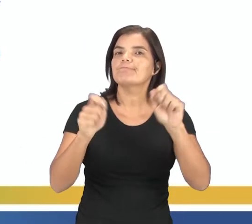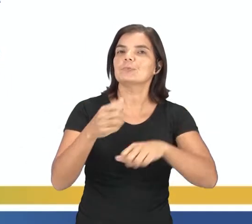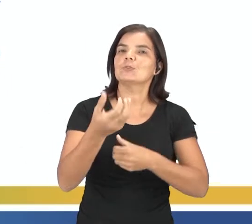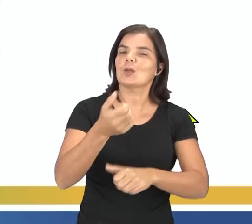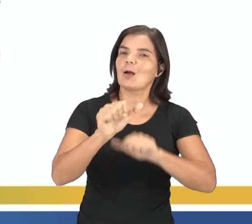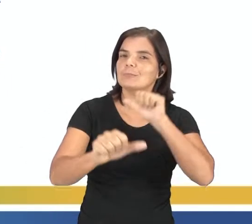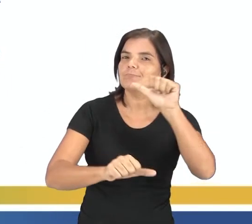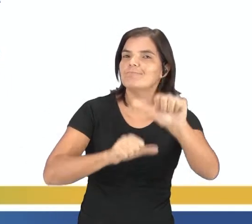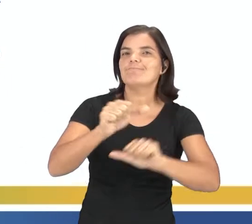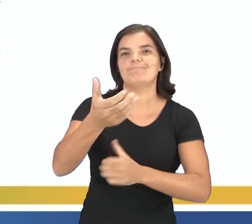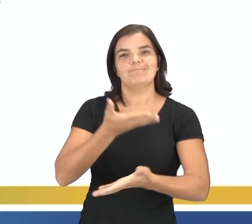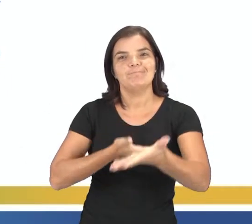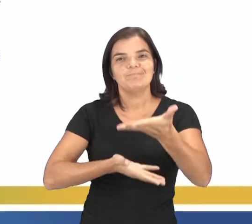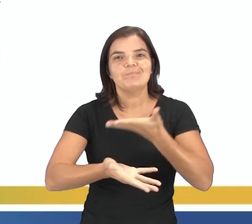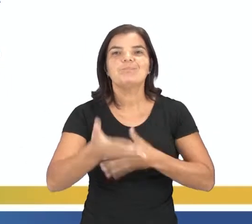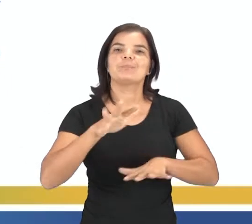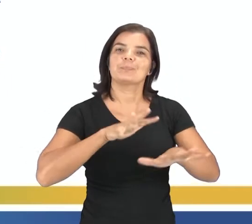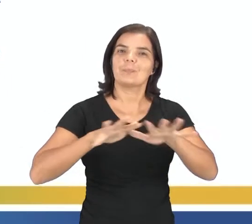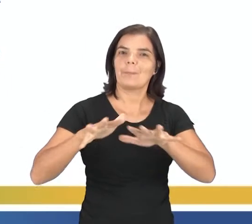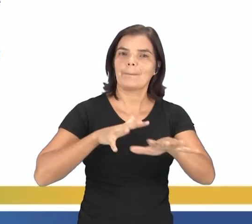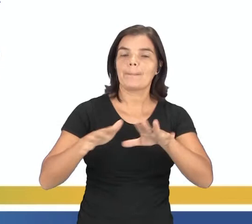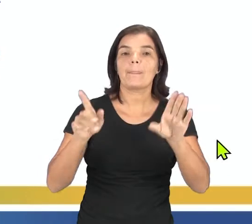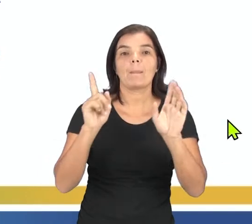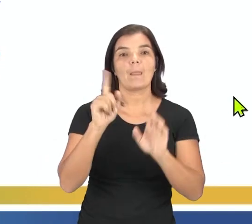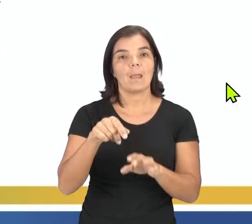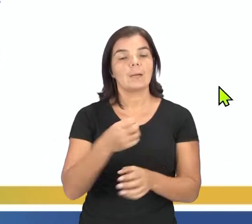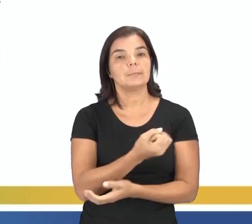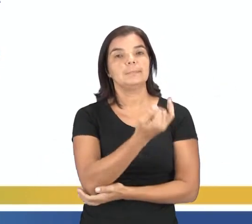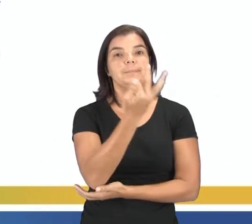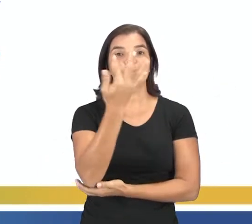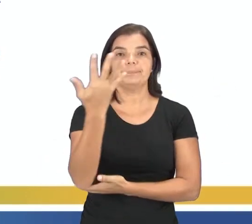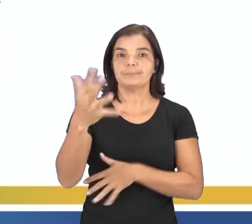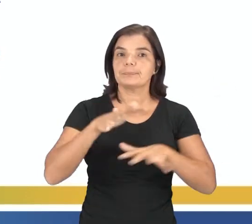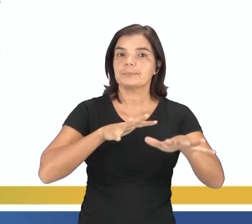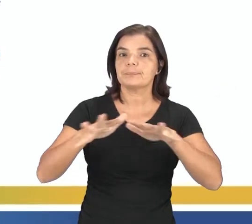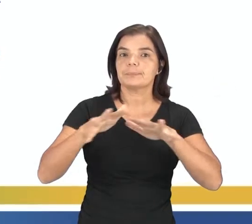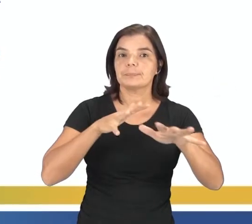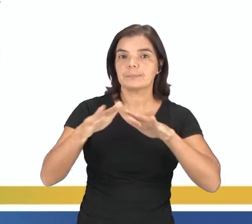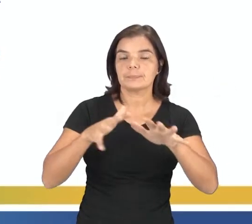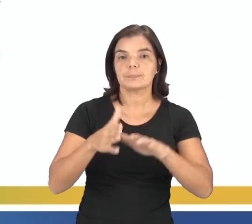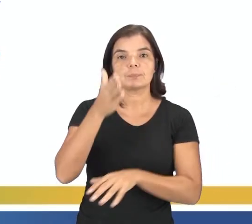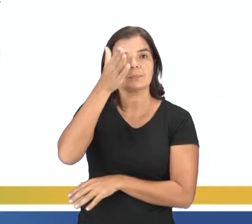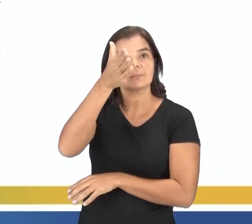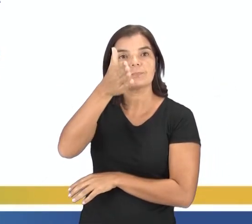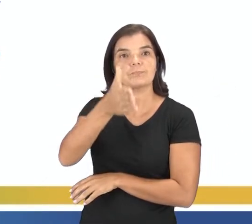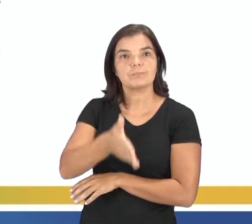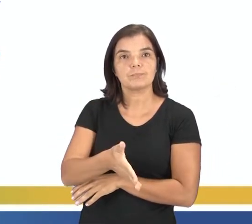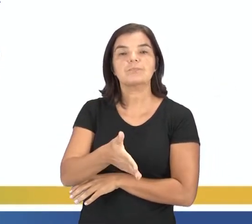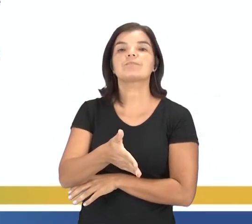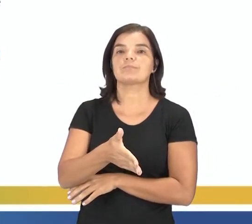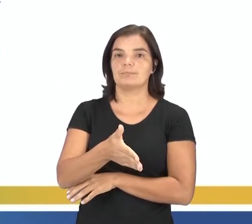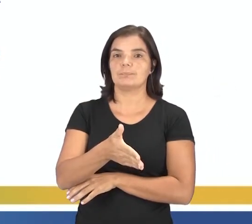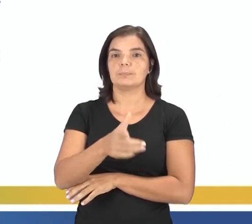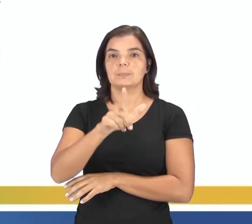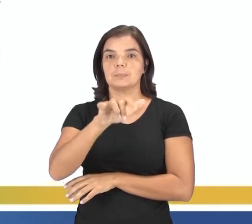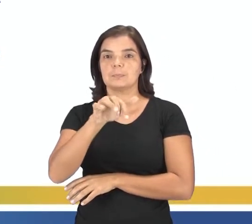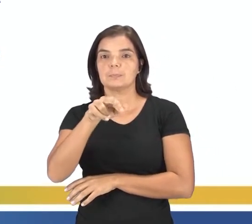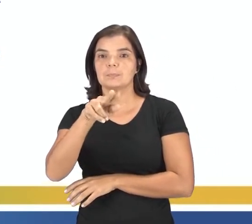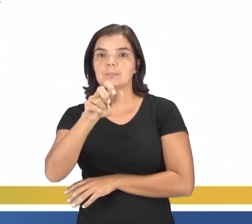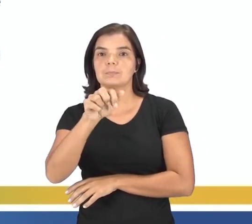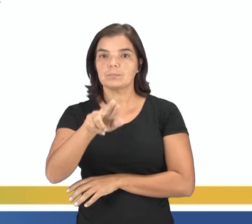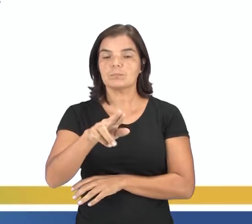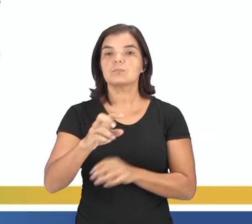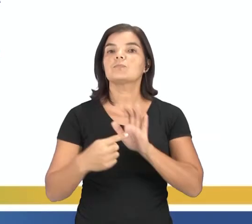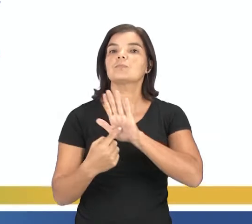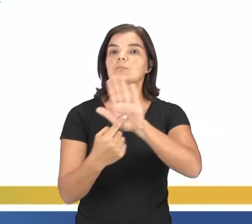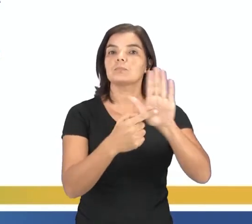estudar essa transferência de movimento é a quantidade de movimento linear aqui, representado pela